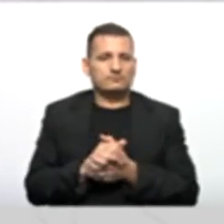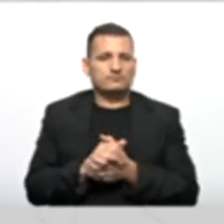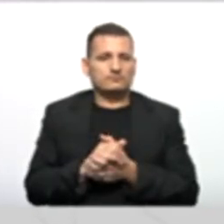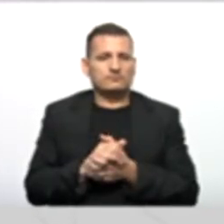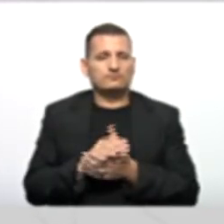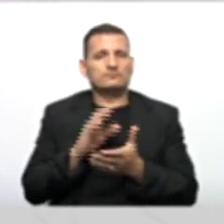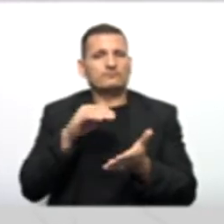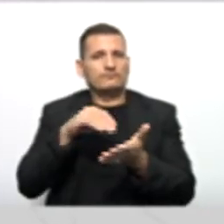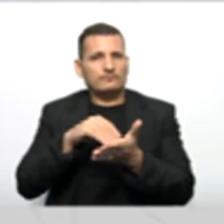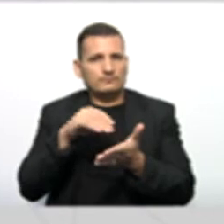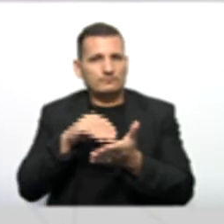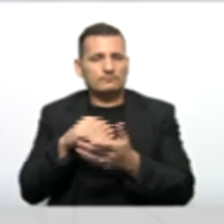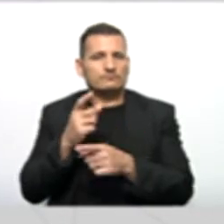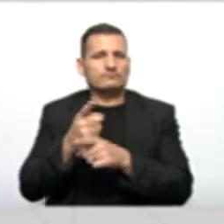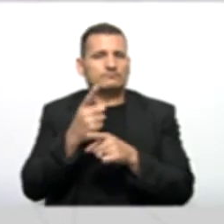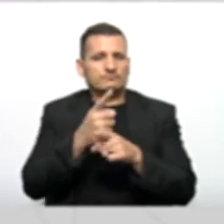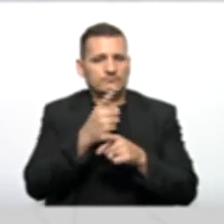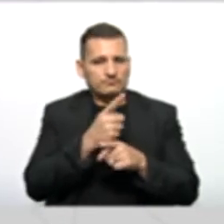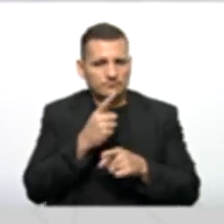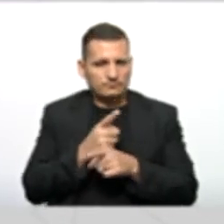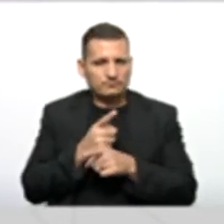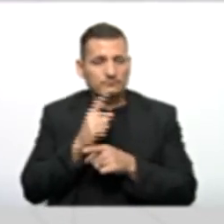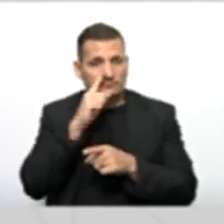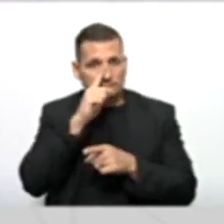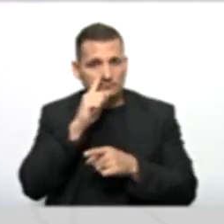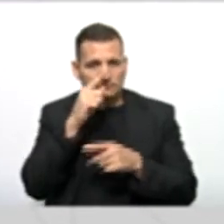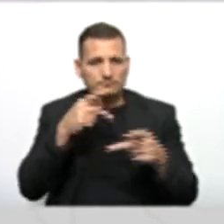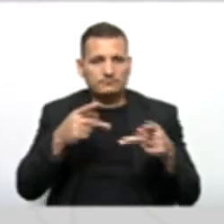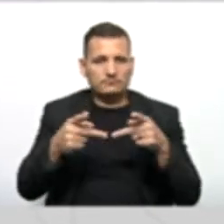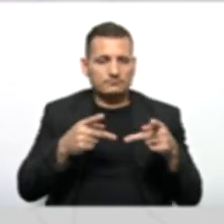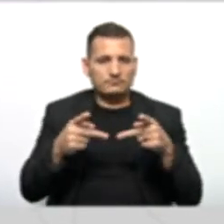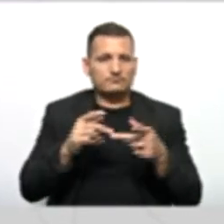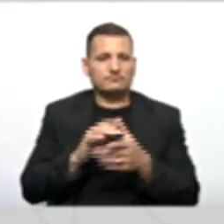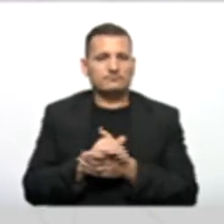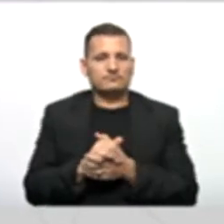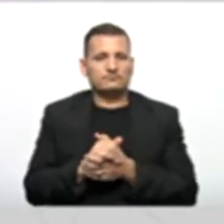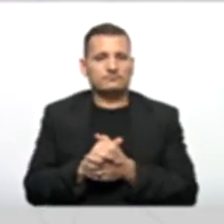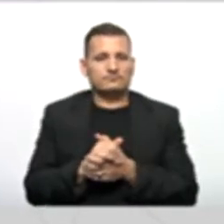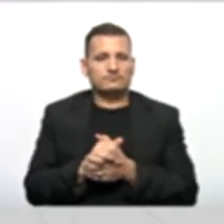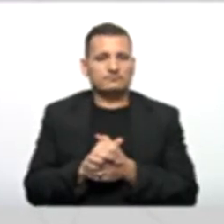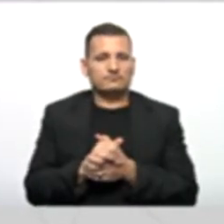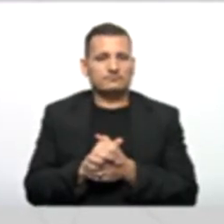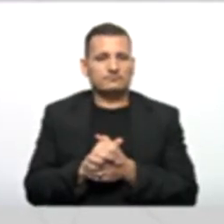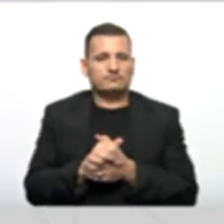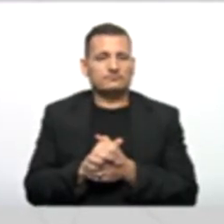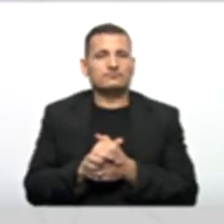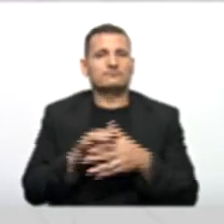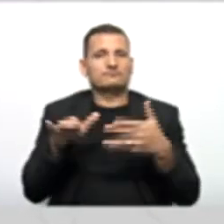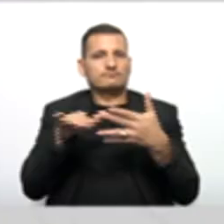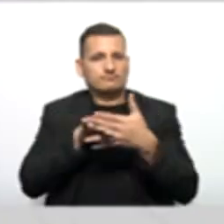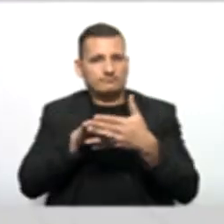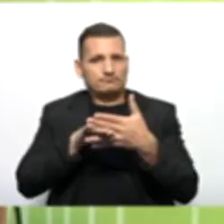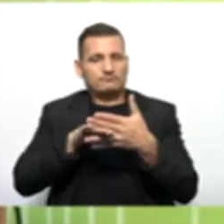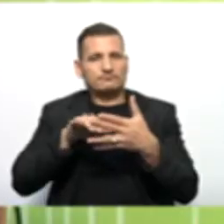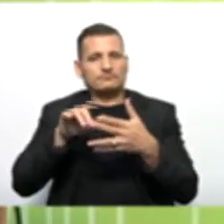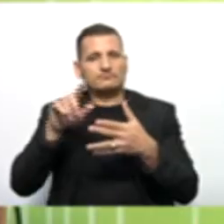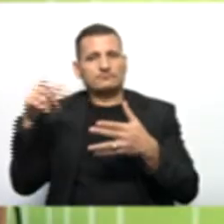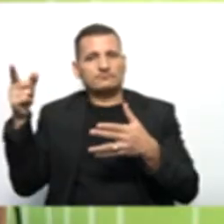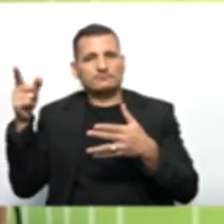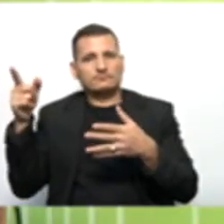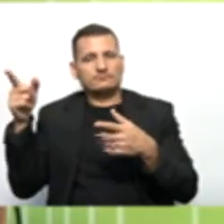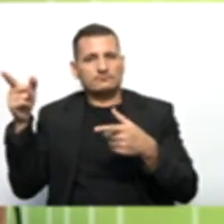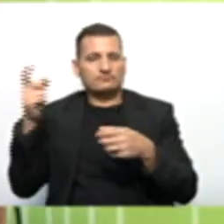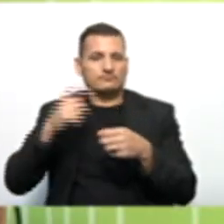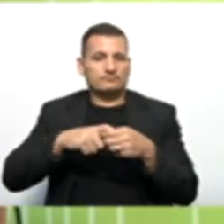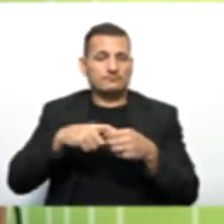Falta de identificação preliminar de risco para o projeto. E aí a gente continua depois do intervalo, tá, gente? Responda aí